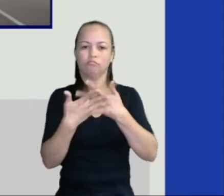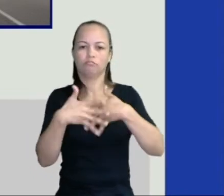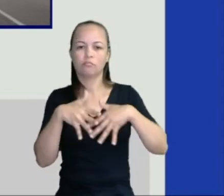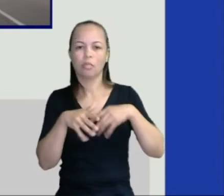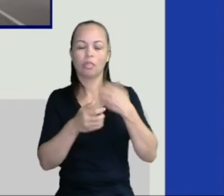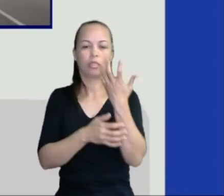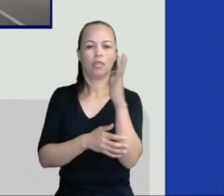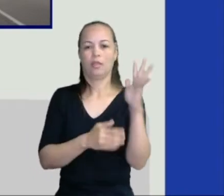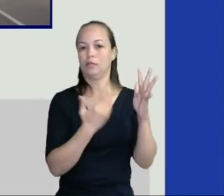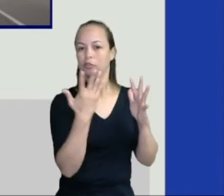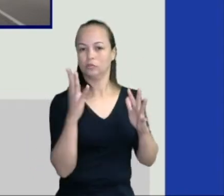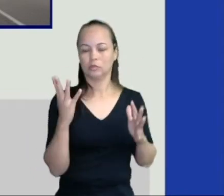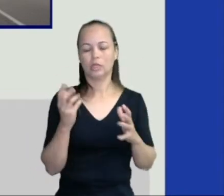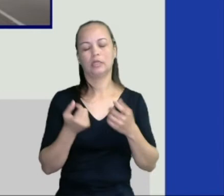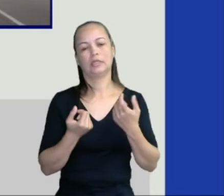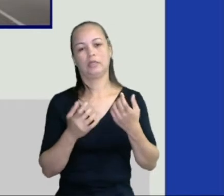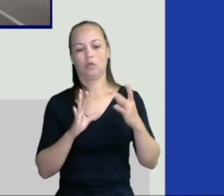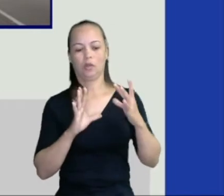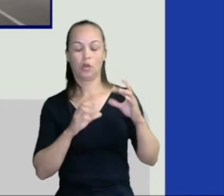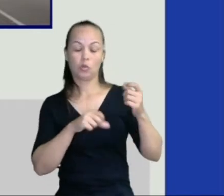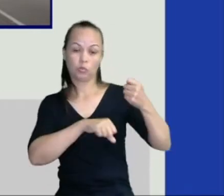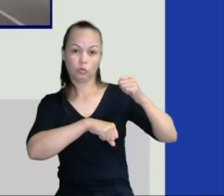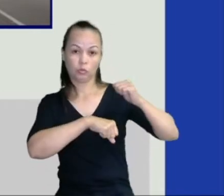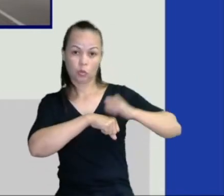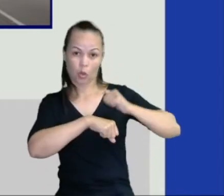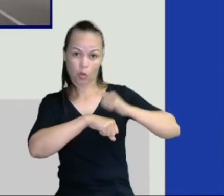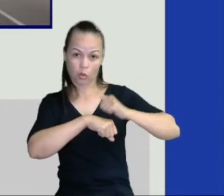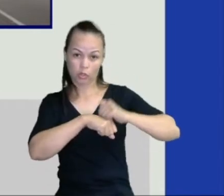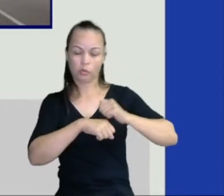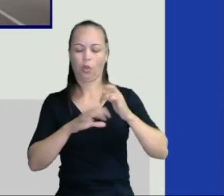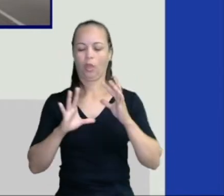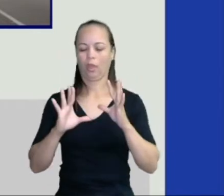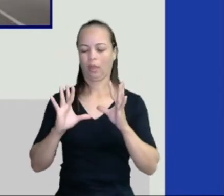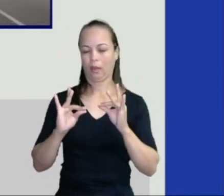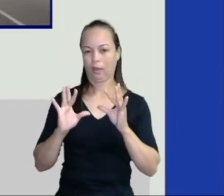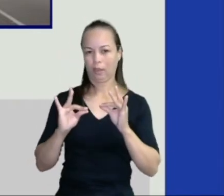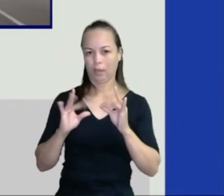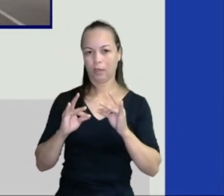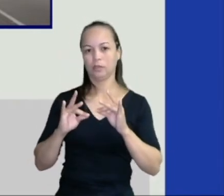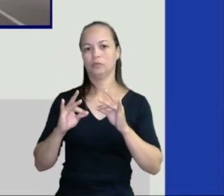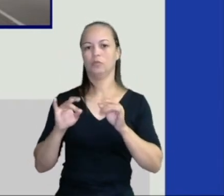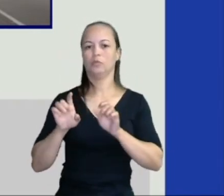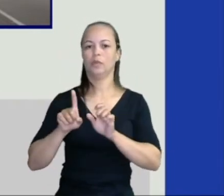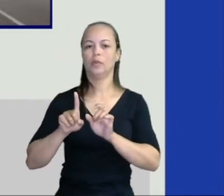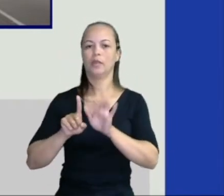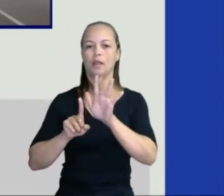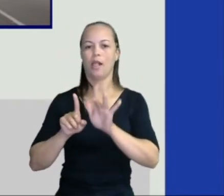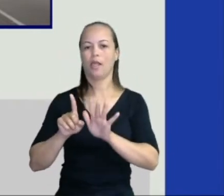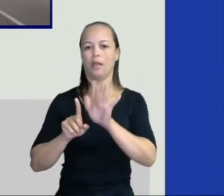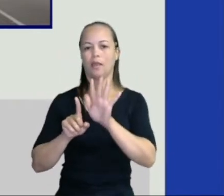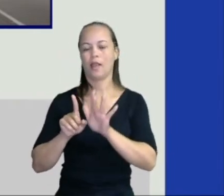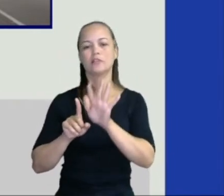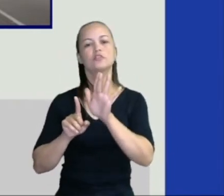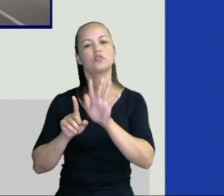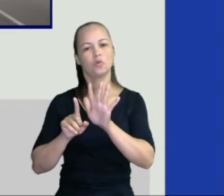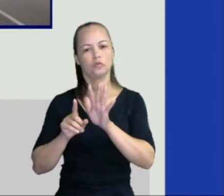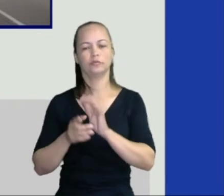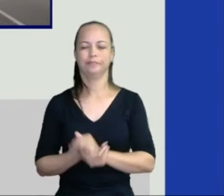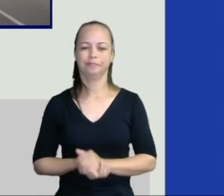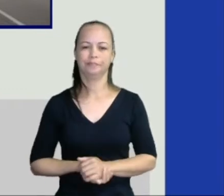encontrar na natureza em estado sólido, em estado líquido ou em estado